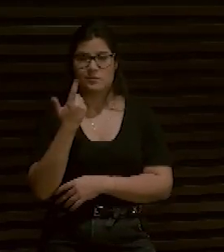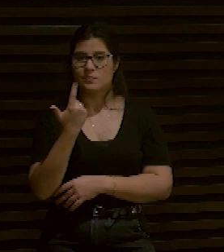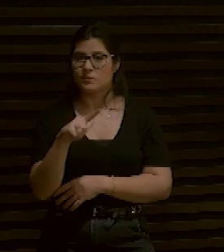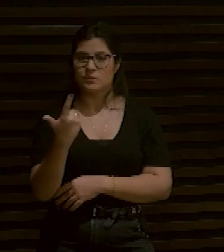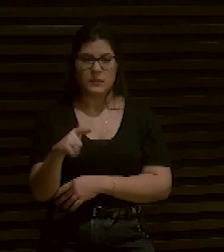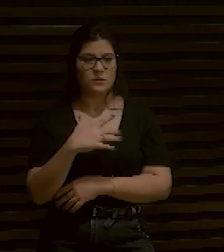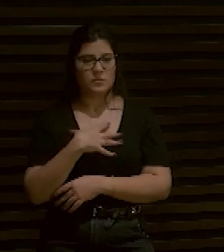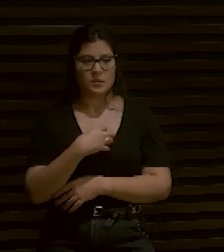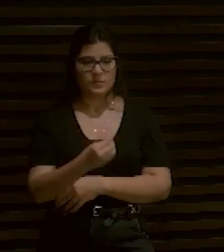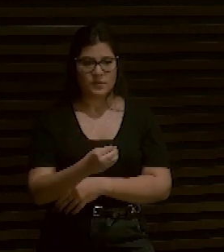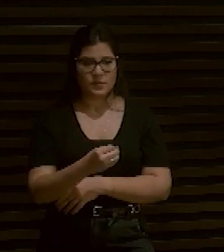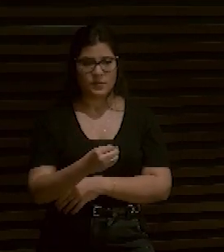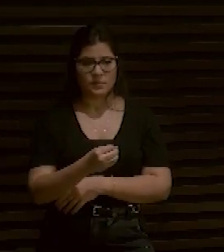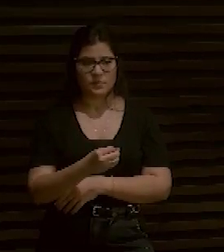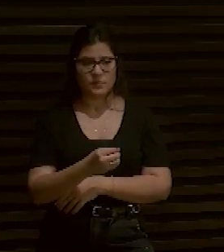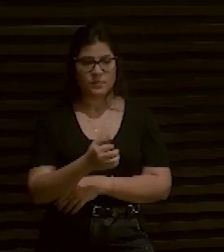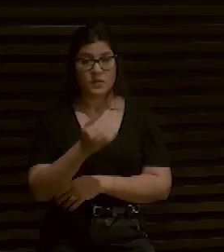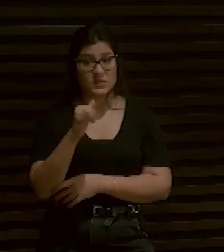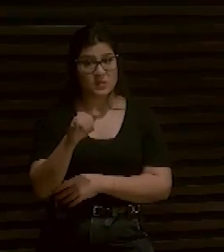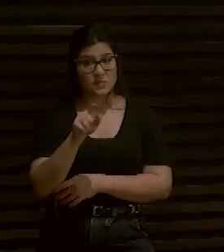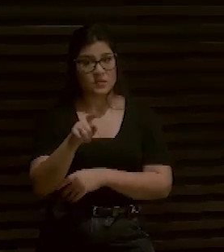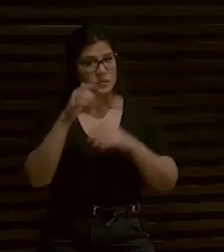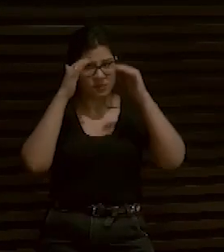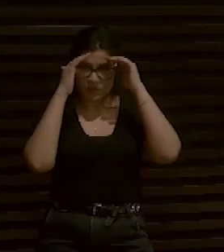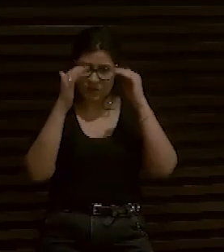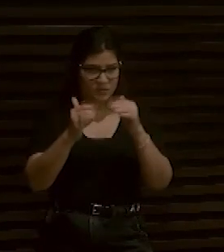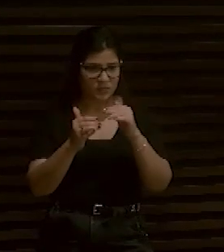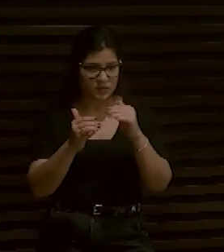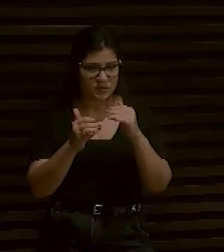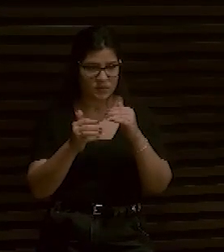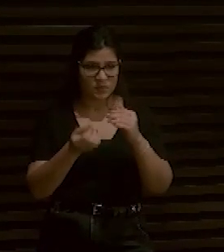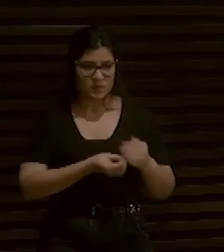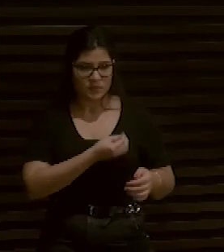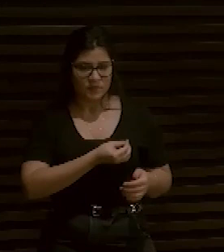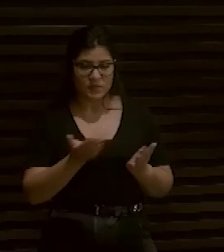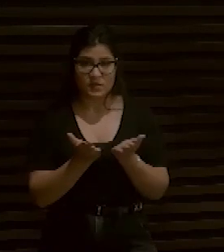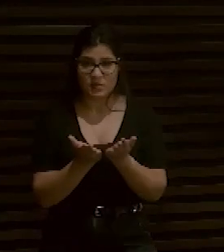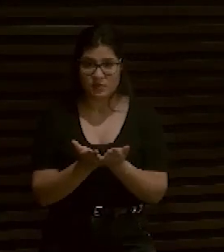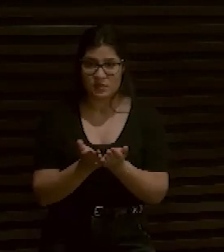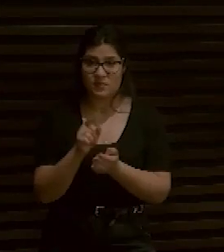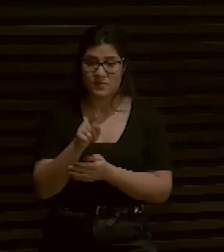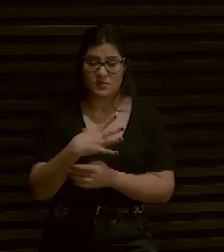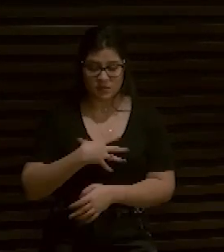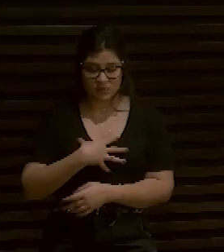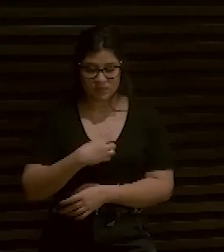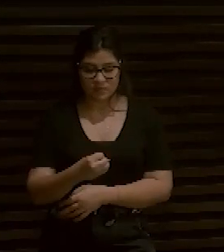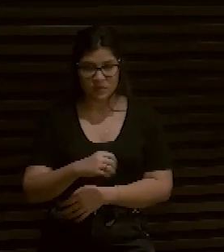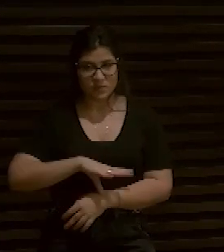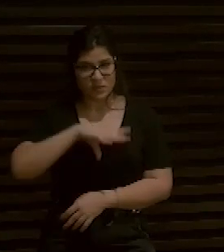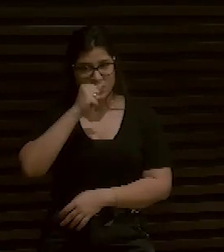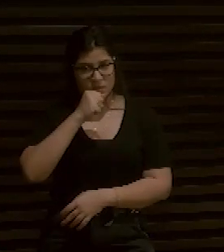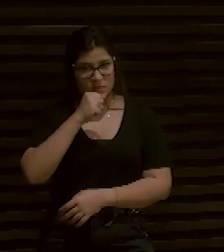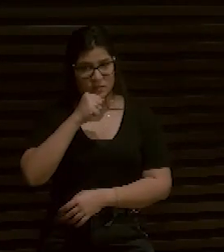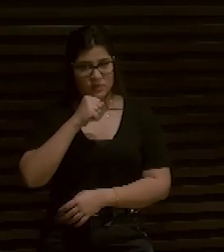que está no versículo 1. Se você não guarda, você não vive a vida cristã, você é mentiroso e filho da ira. E eu não